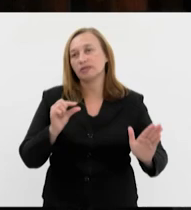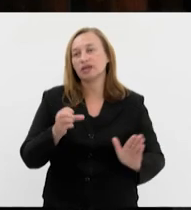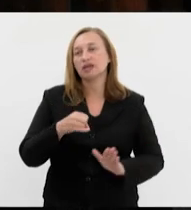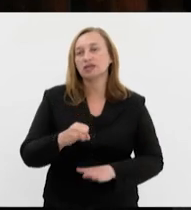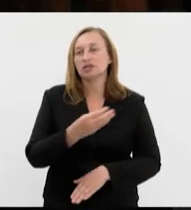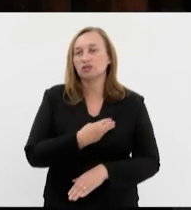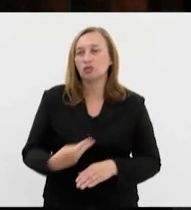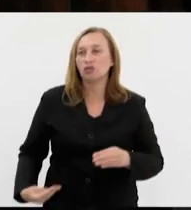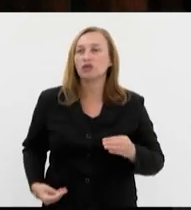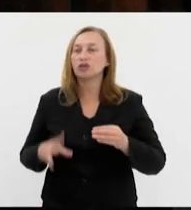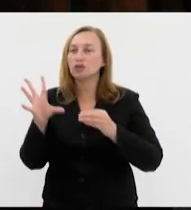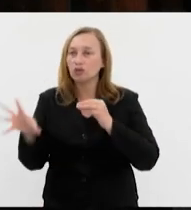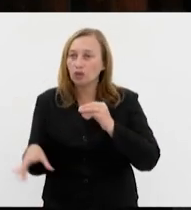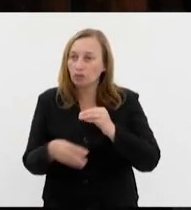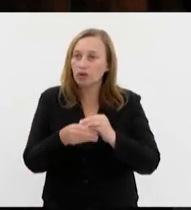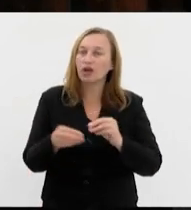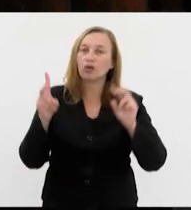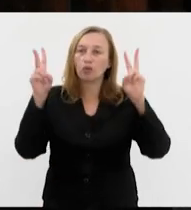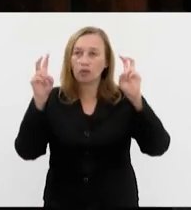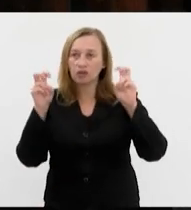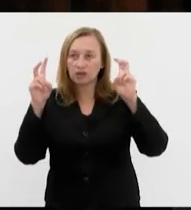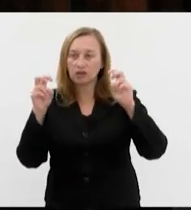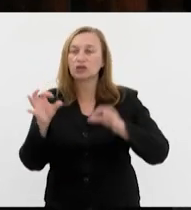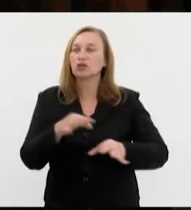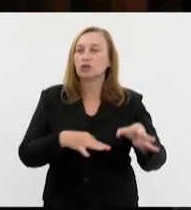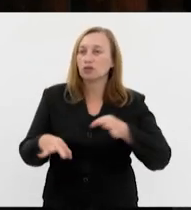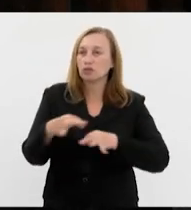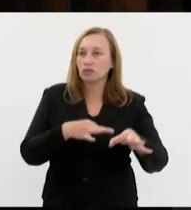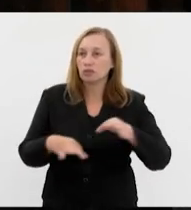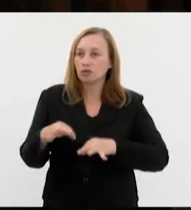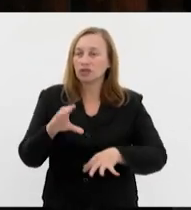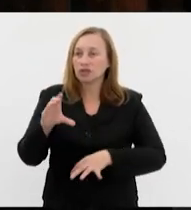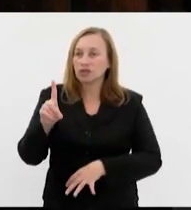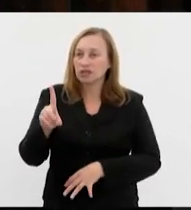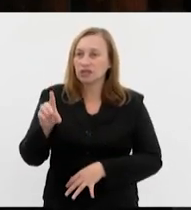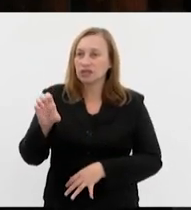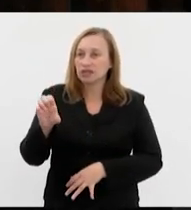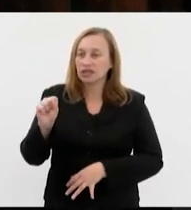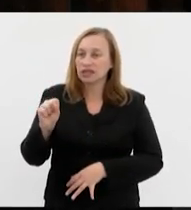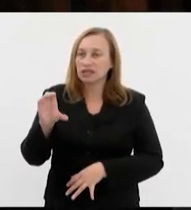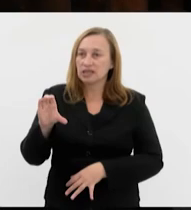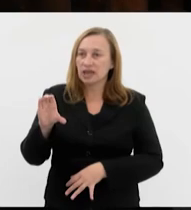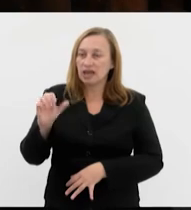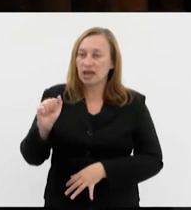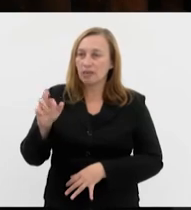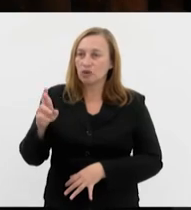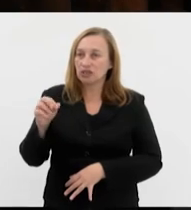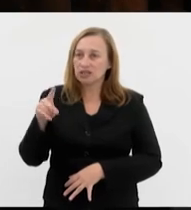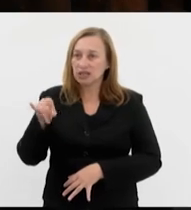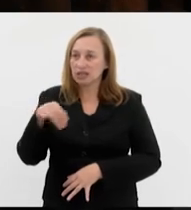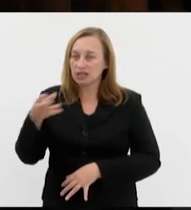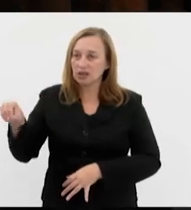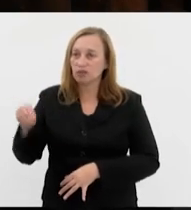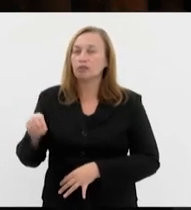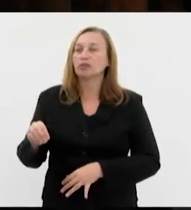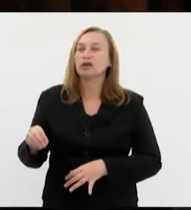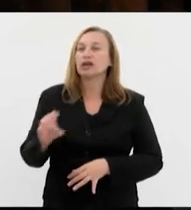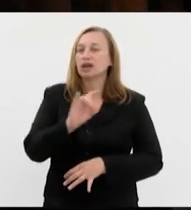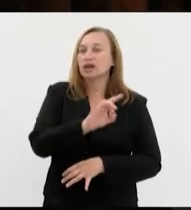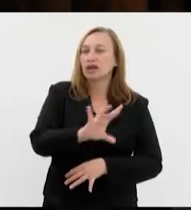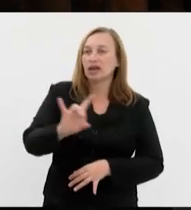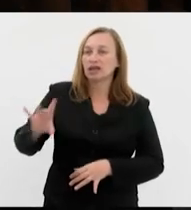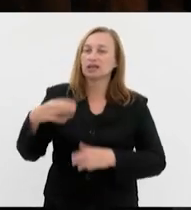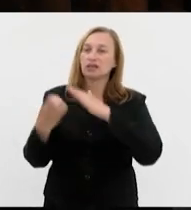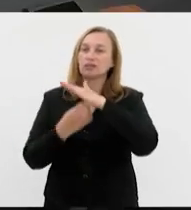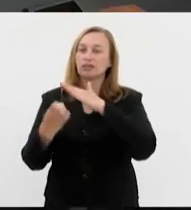governo incorpore a questão do plano de descarbonização para cada empresa que for usufruir de benefícios fiscais. Deputado